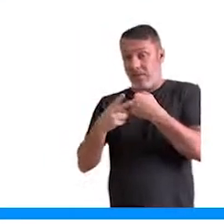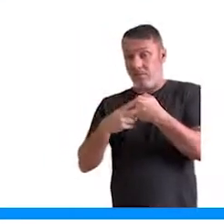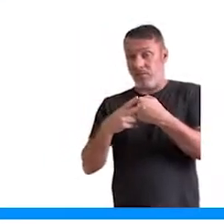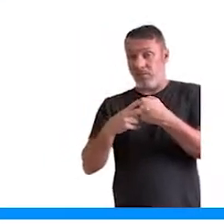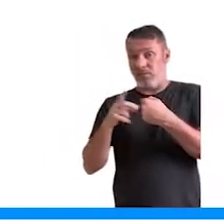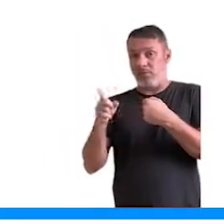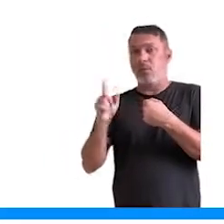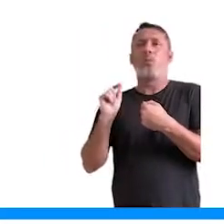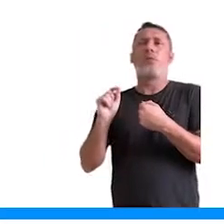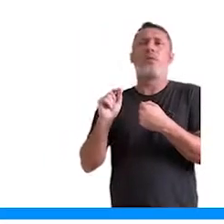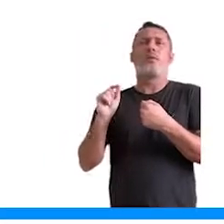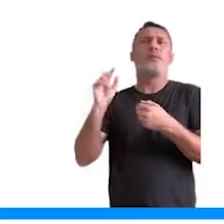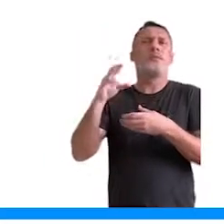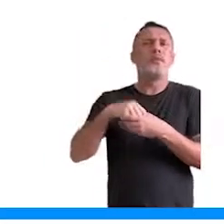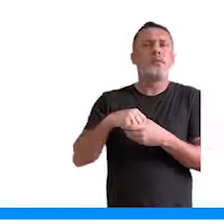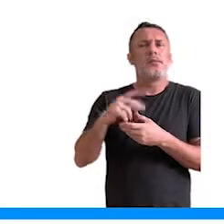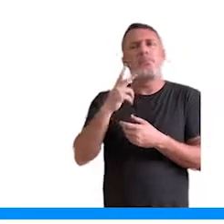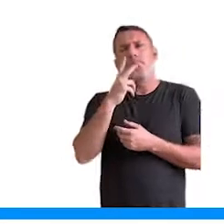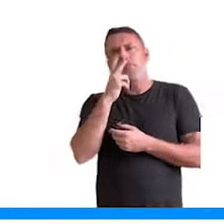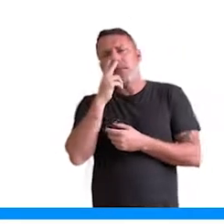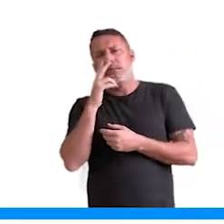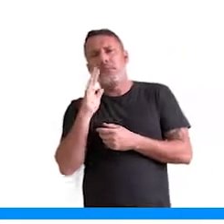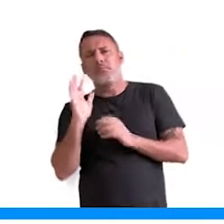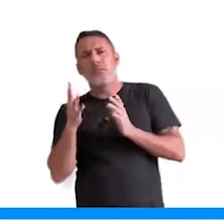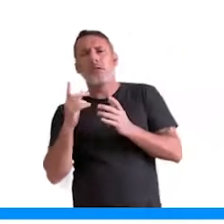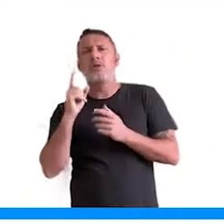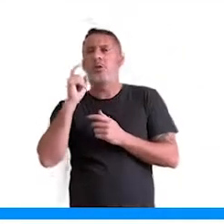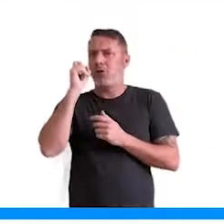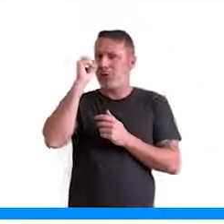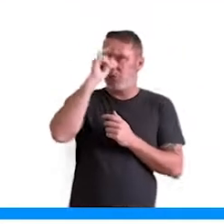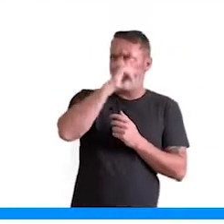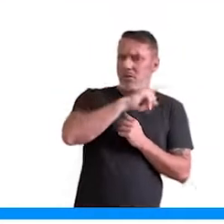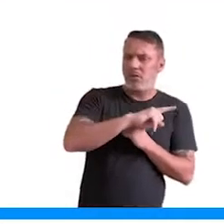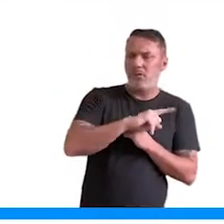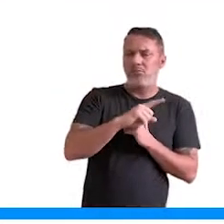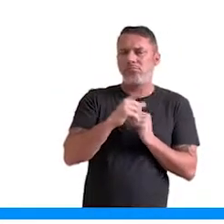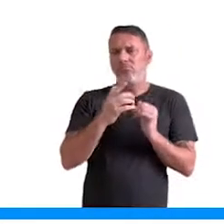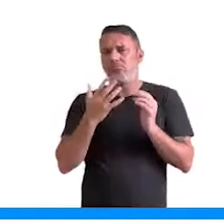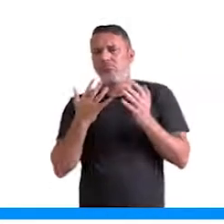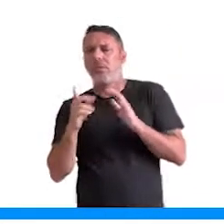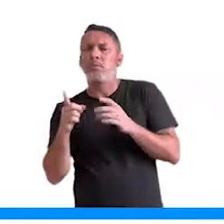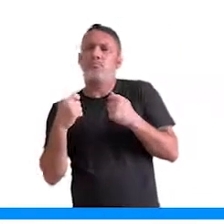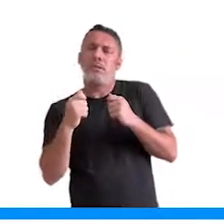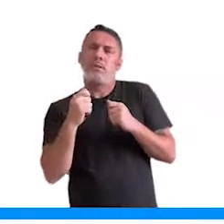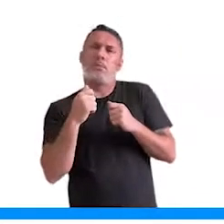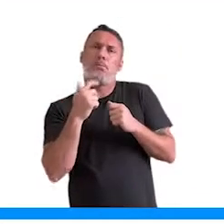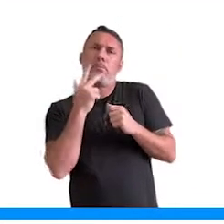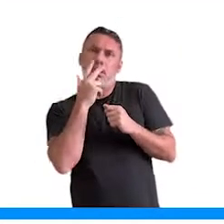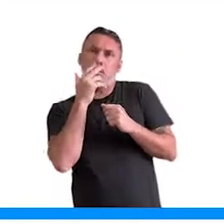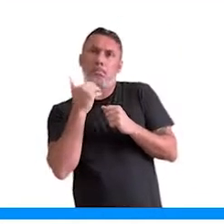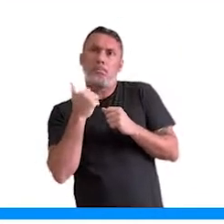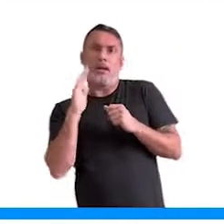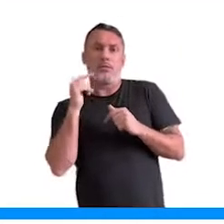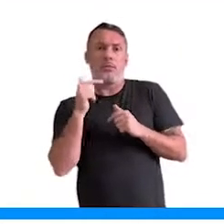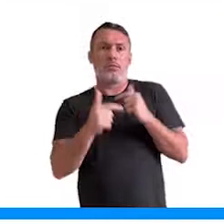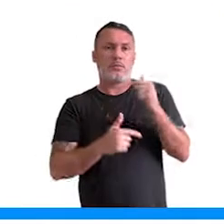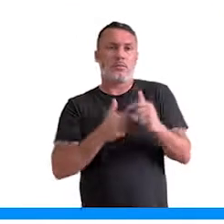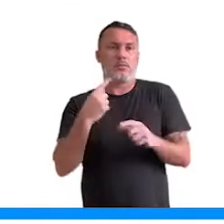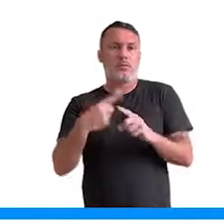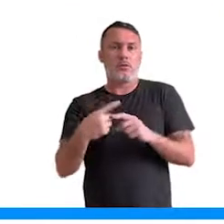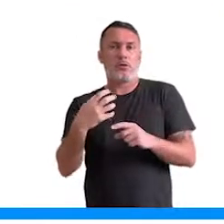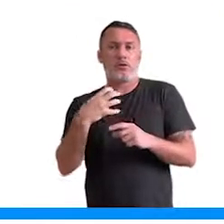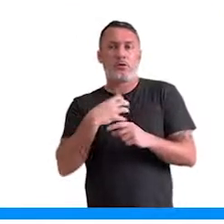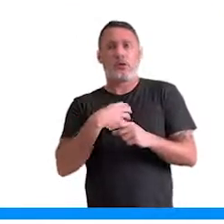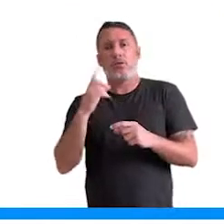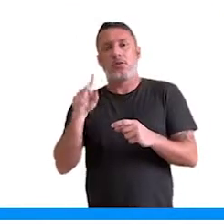esse verbinho, ele é um pouquinho difícil, ele exige um pouquinho mais, porque ele